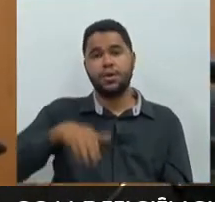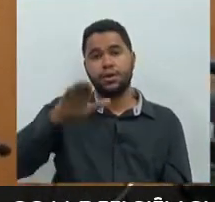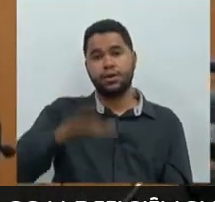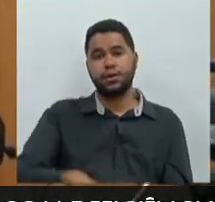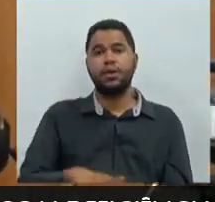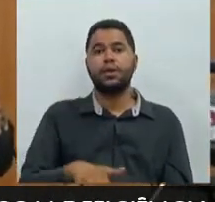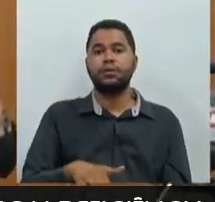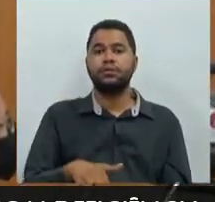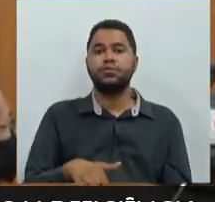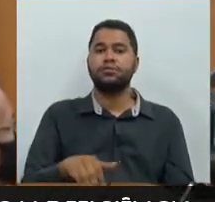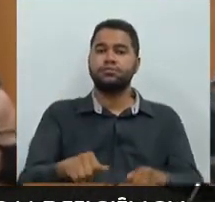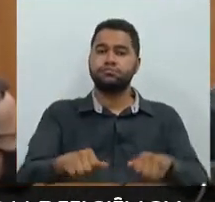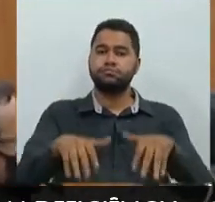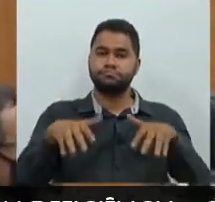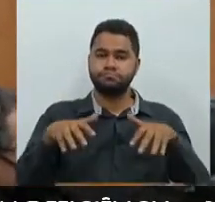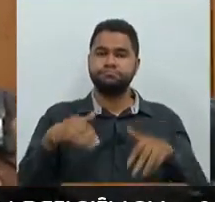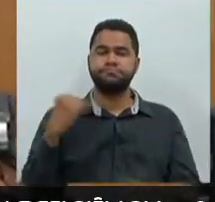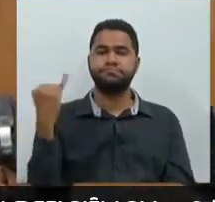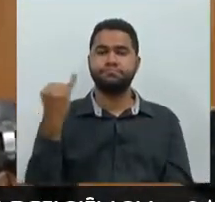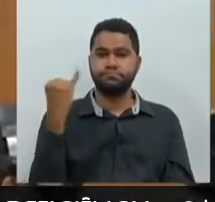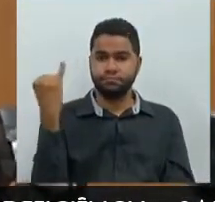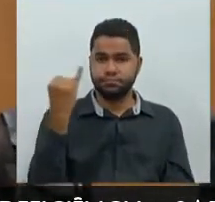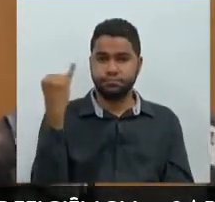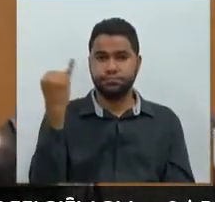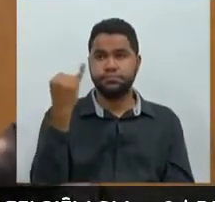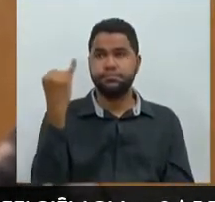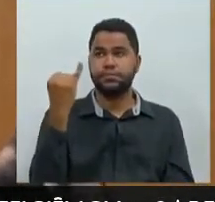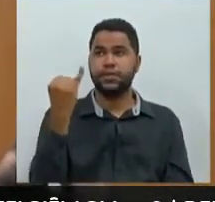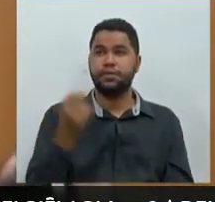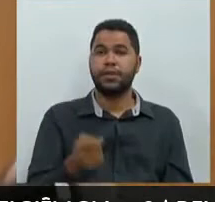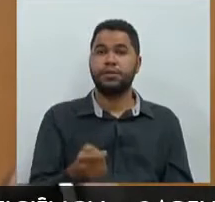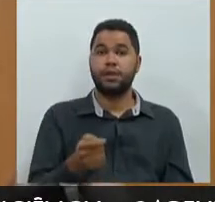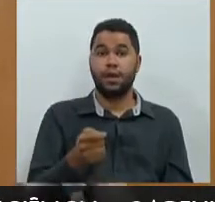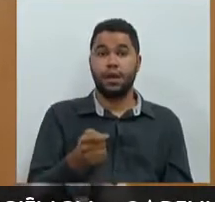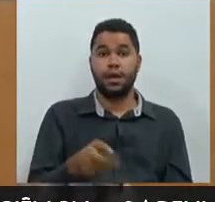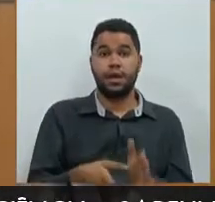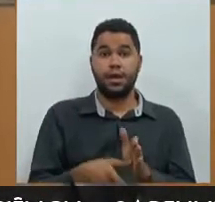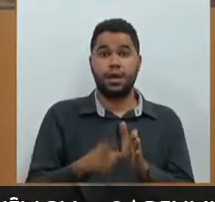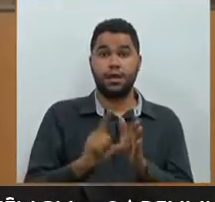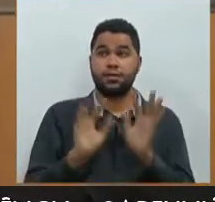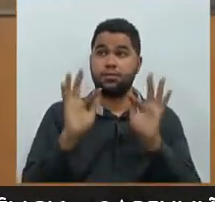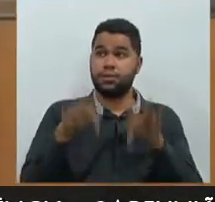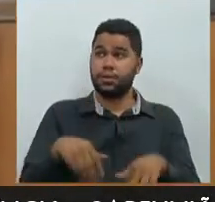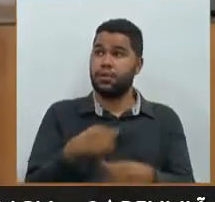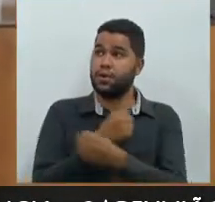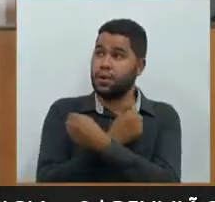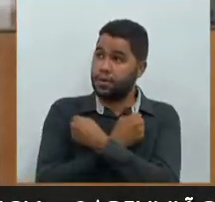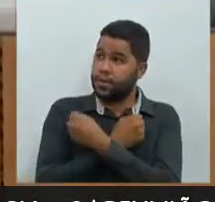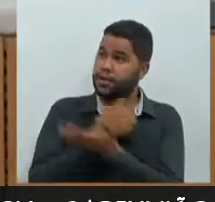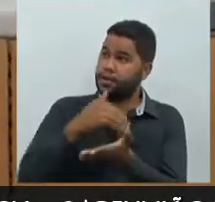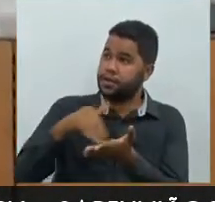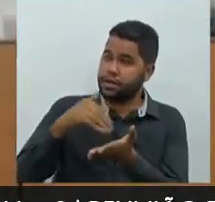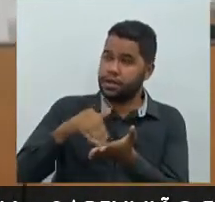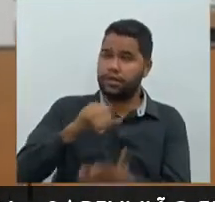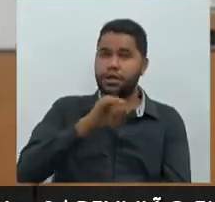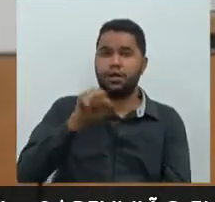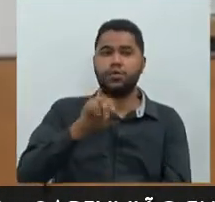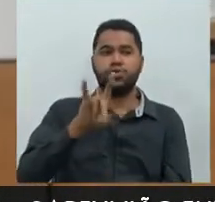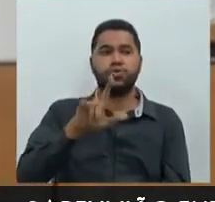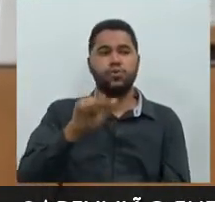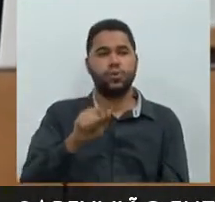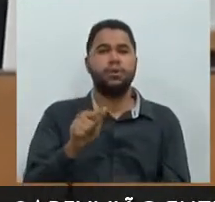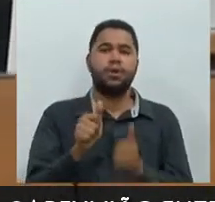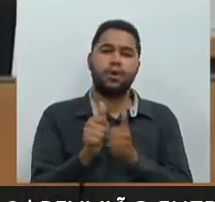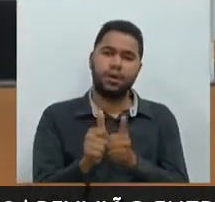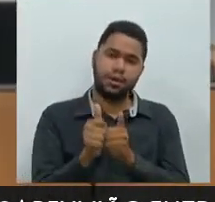nessa audiência muito importante. Antes de finalizar, levem o nosso abraço à secretária Júlia, e a gente tem